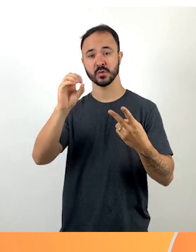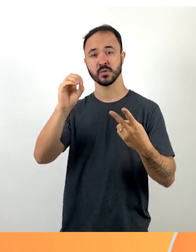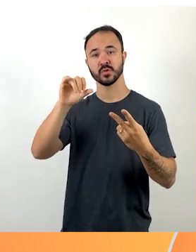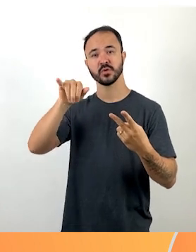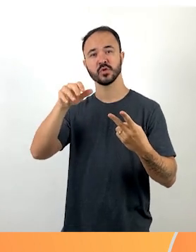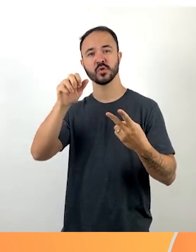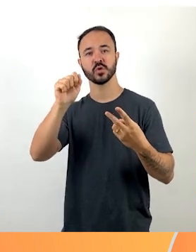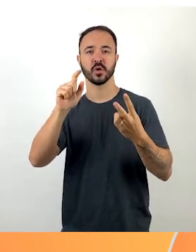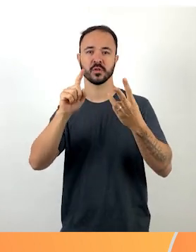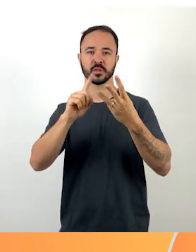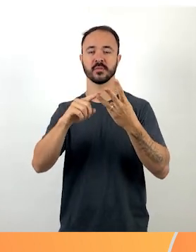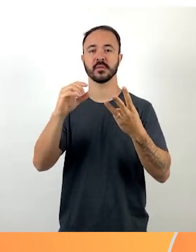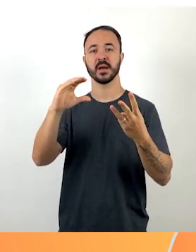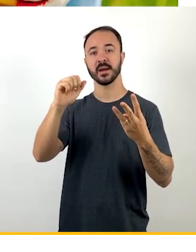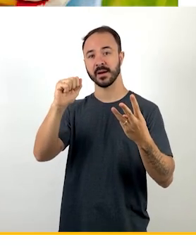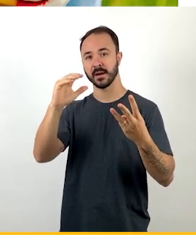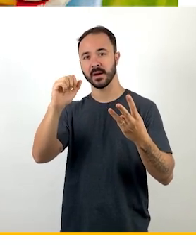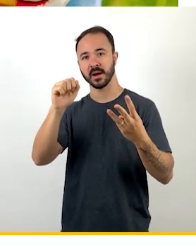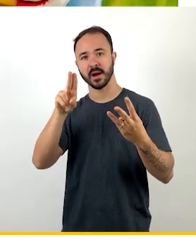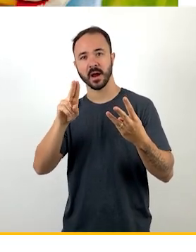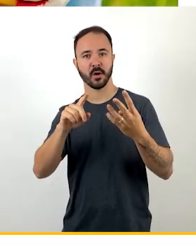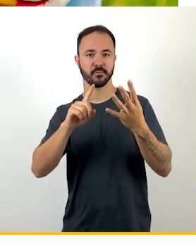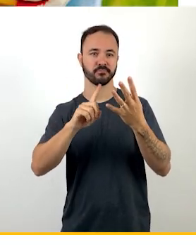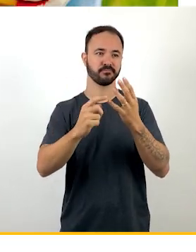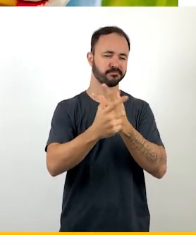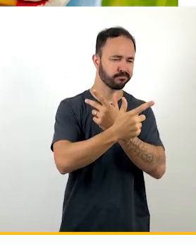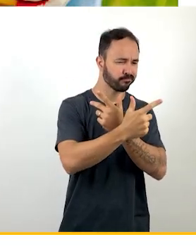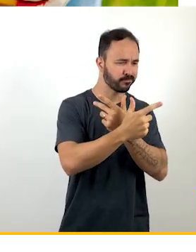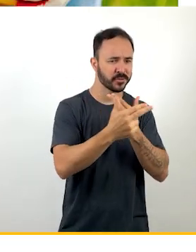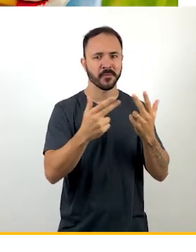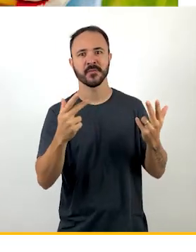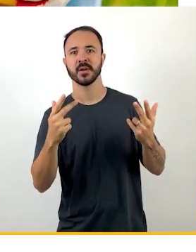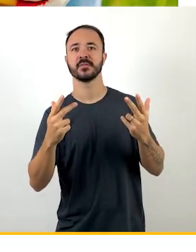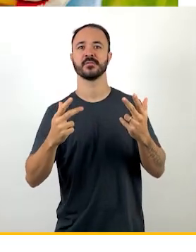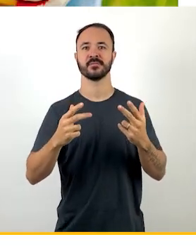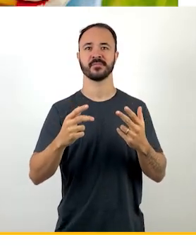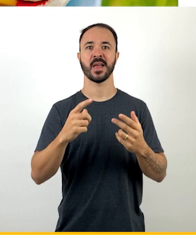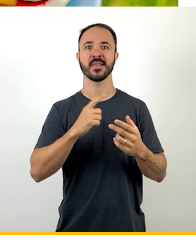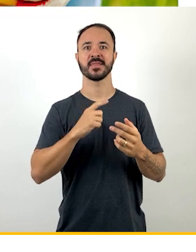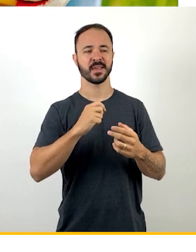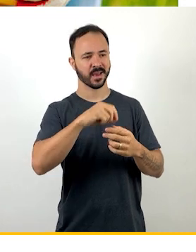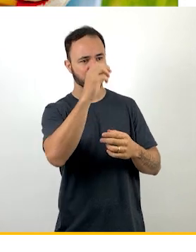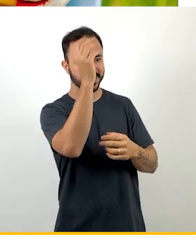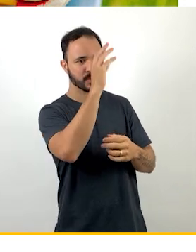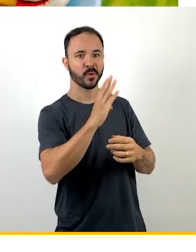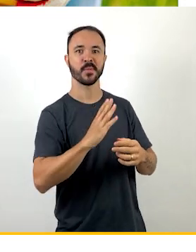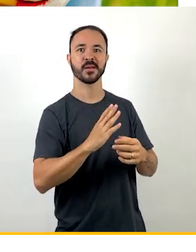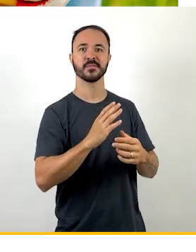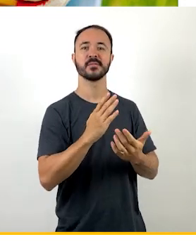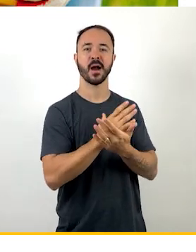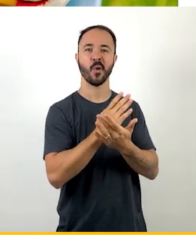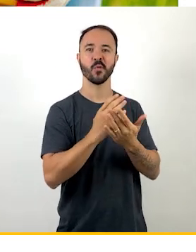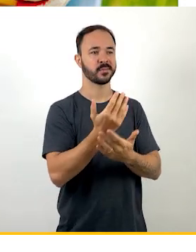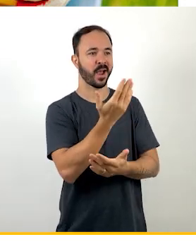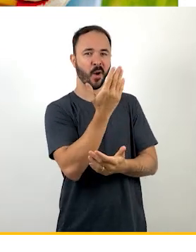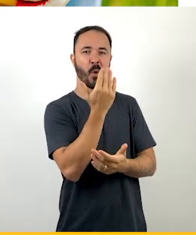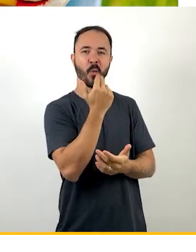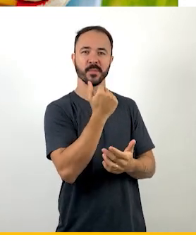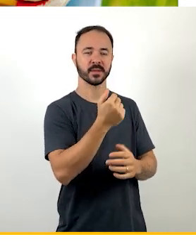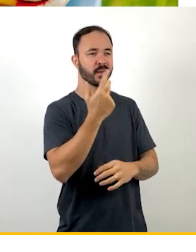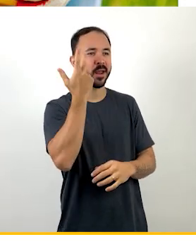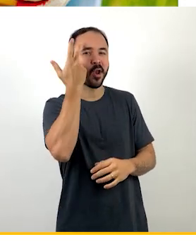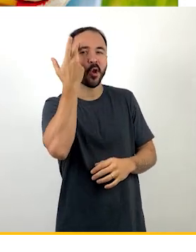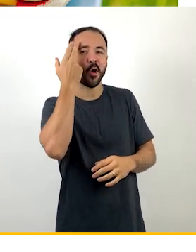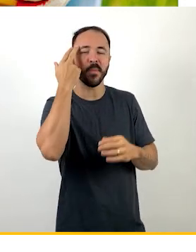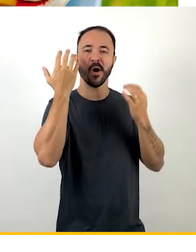gengibre, guaraná, manga, morango, pêssego, tomate e uva. São exemplares de alimentos orgânicos de grande